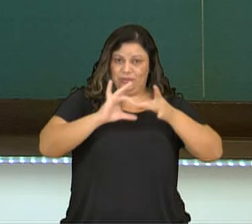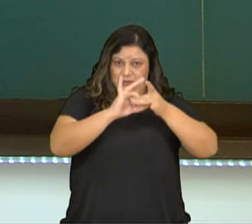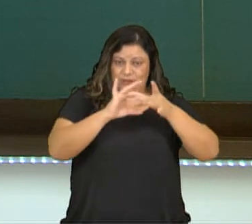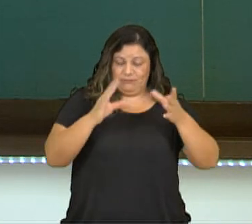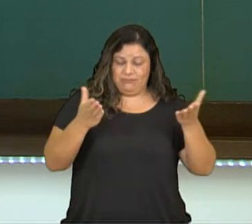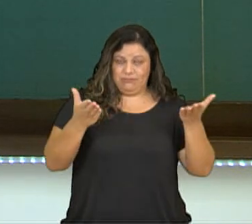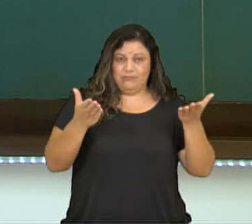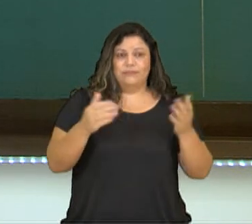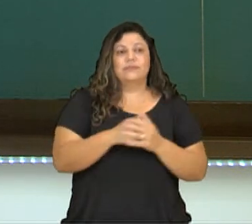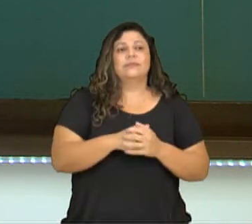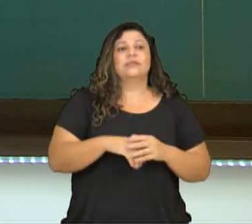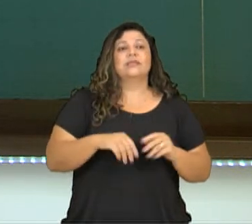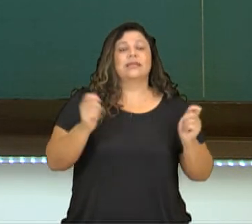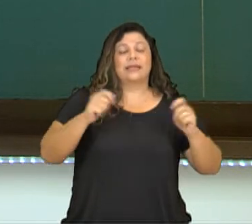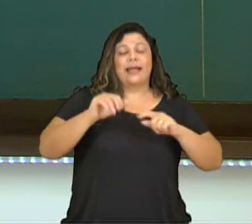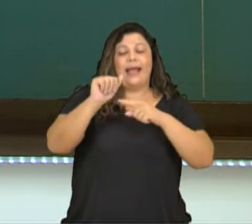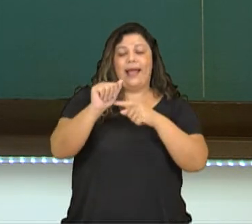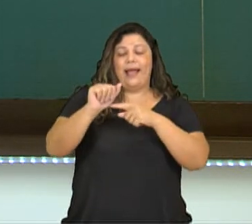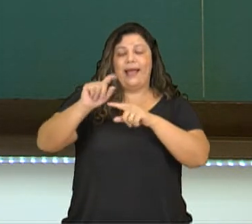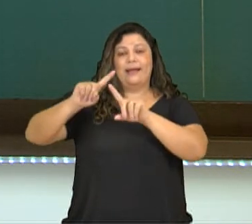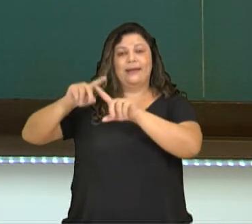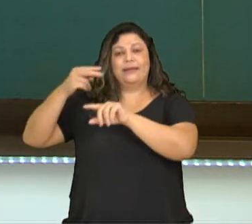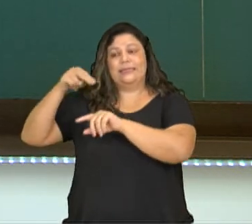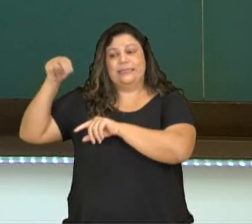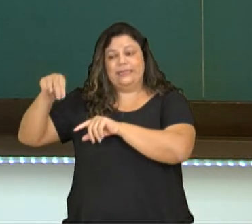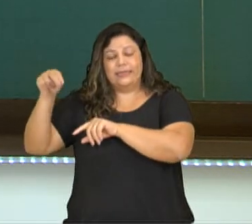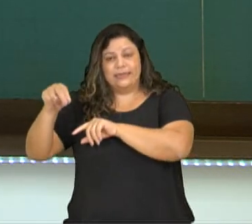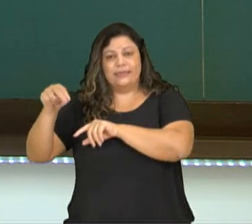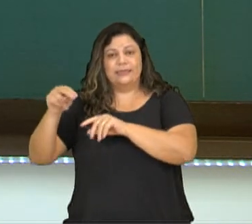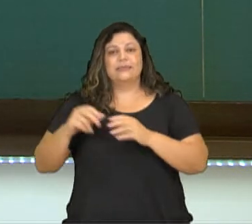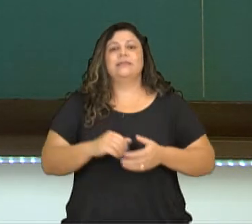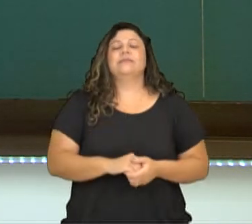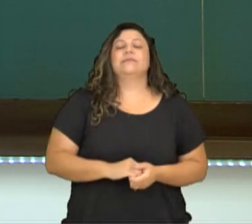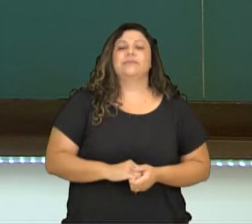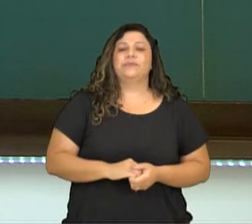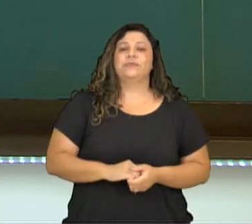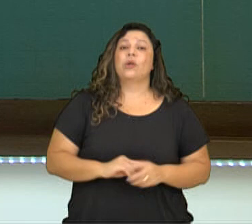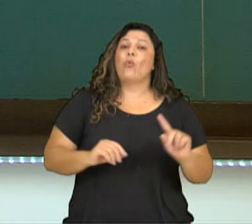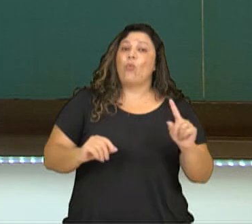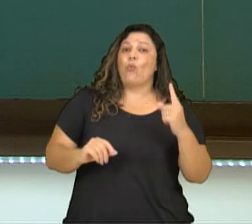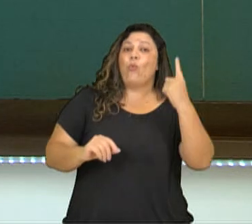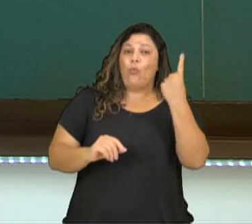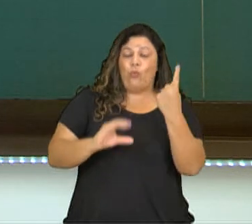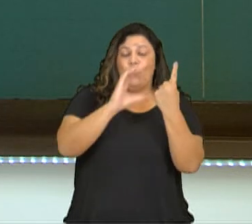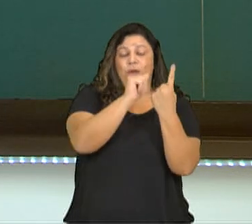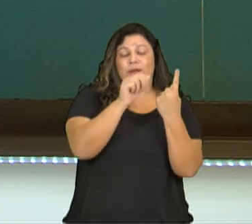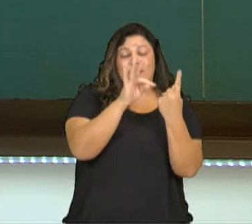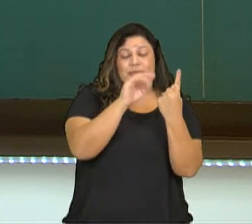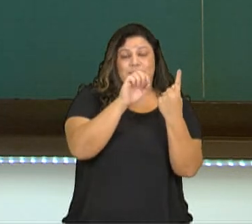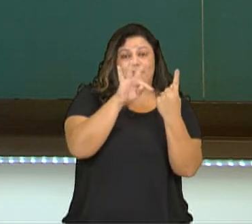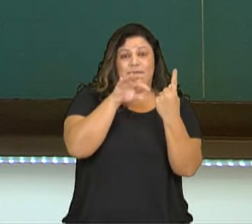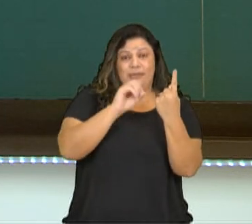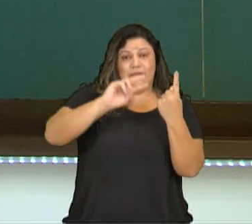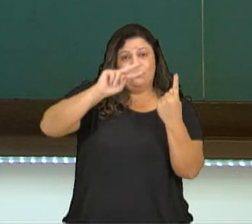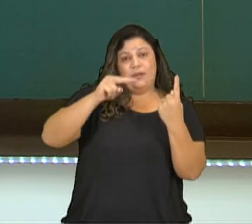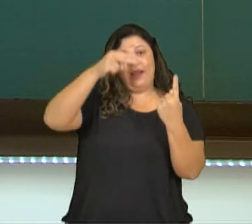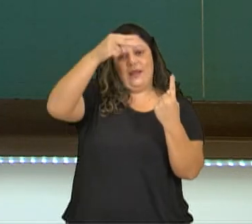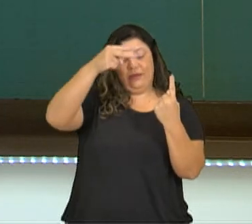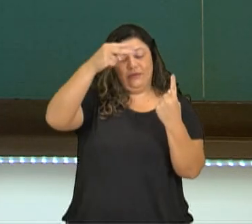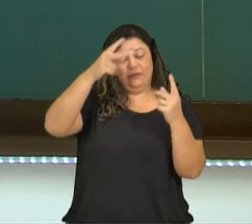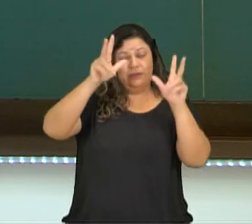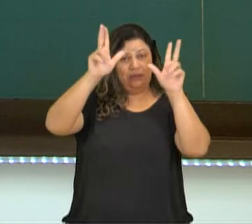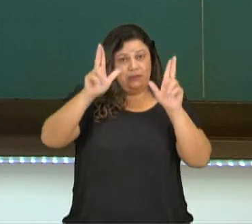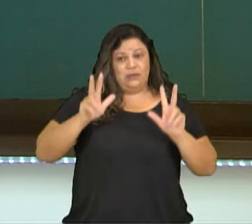cateto, hipotenusa e a projeção desse cateto. Então, um cateto ao quadrado é igual ao produto da